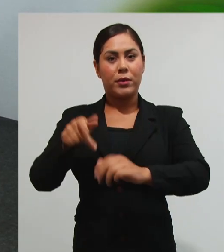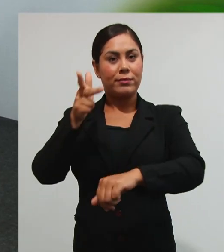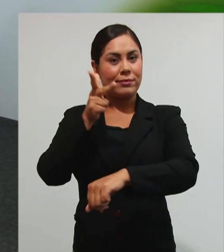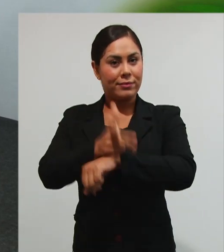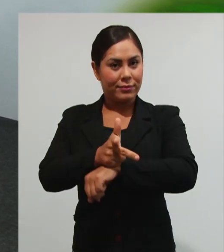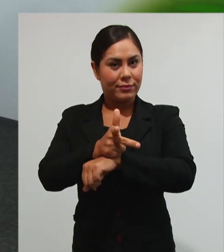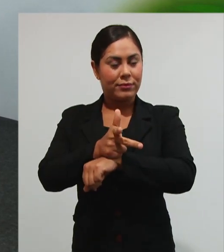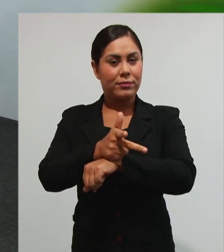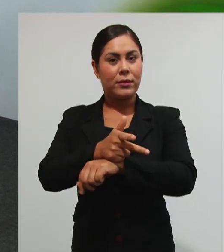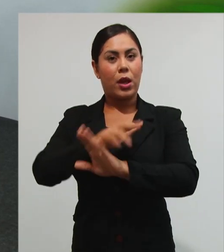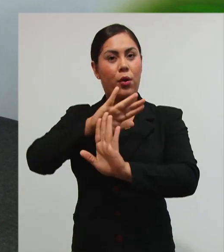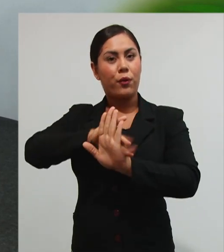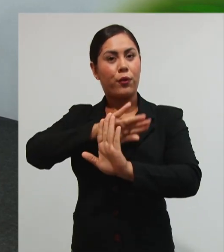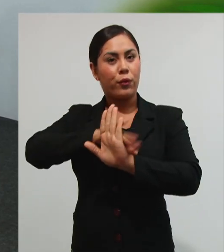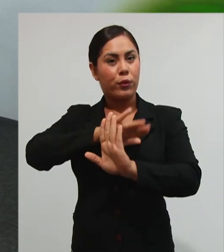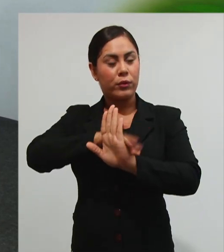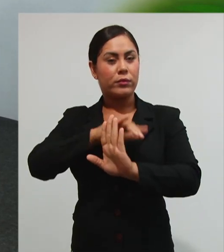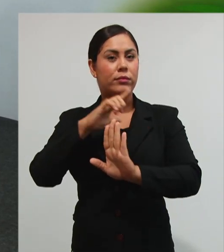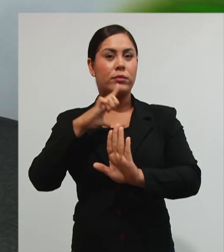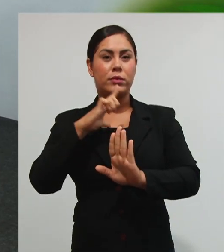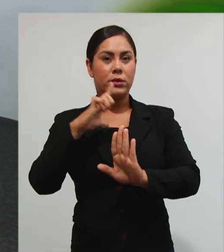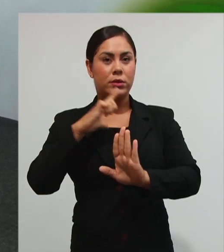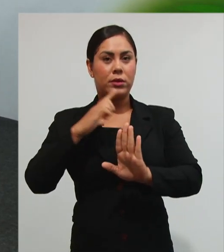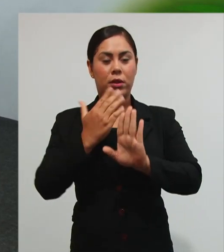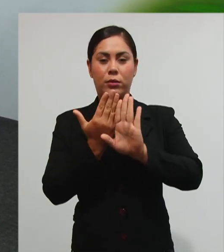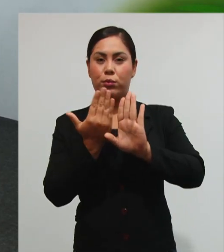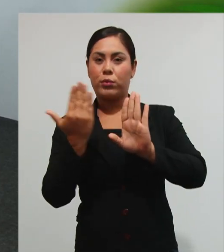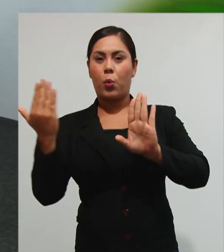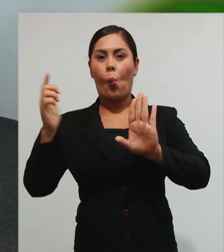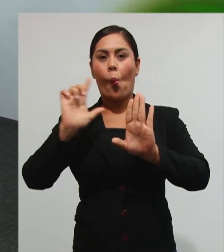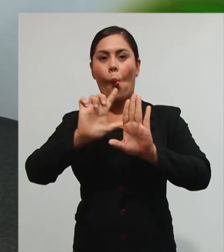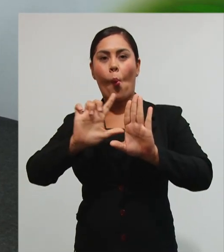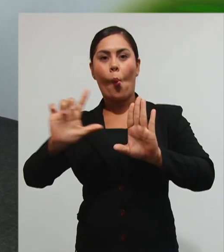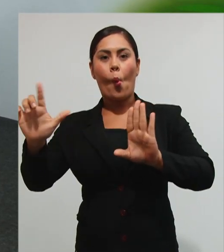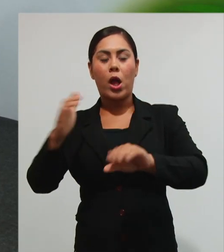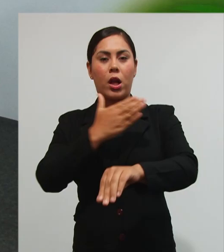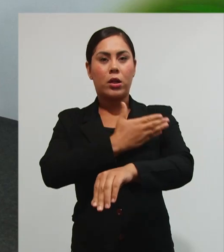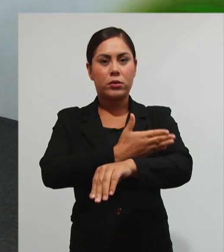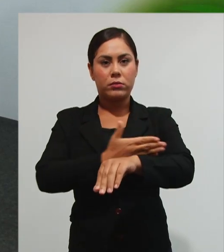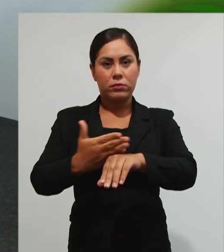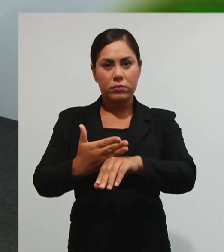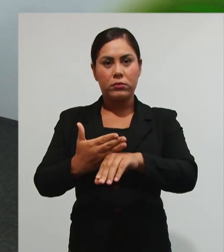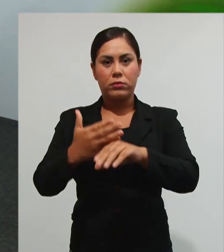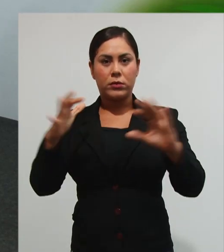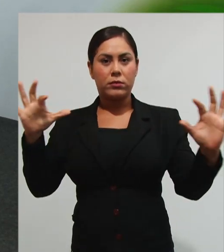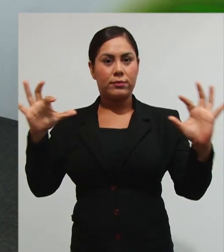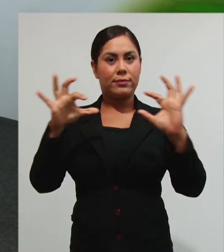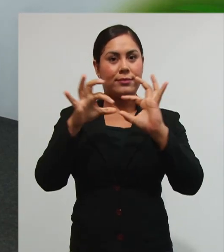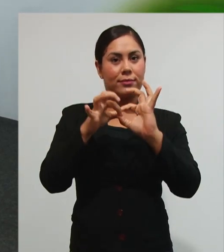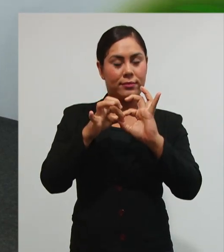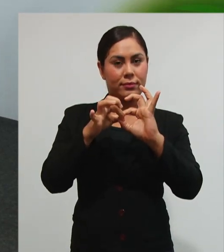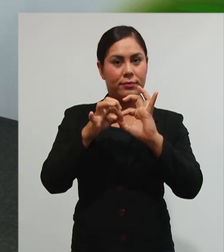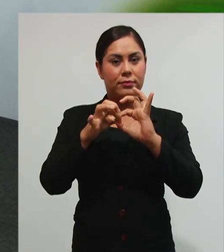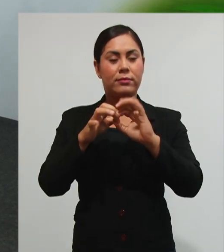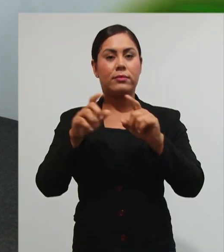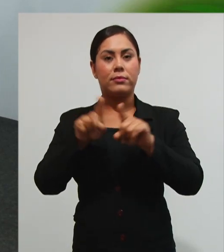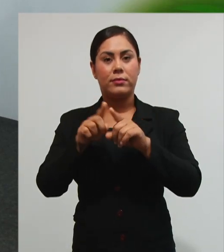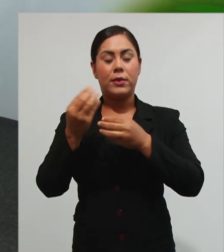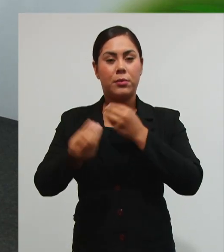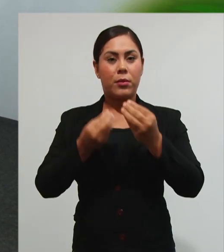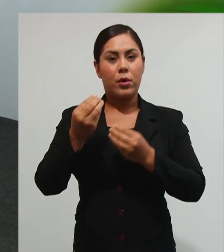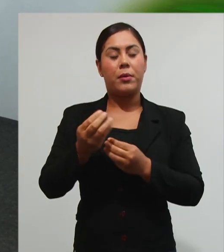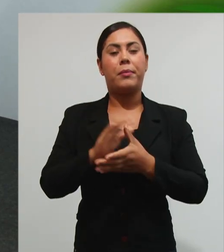gravação e ao fundo nós temos uma parede branca com pontos interligados. E à minha